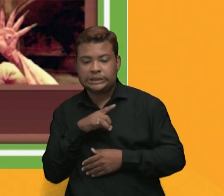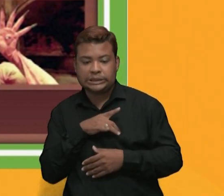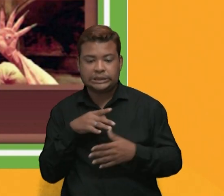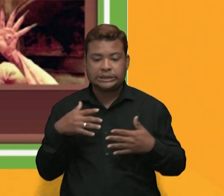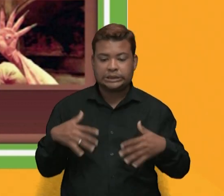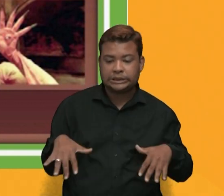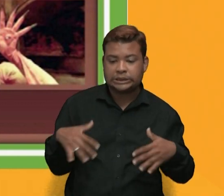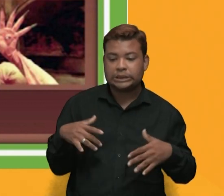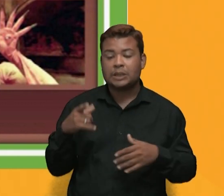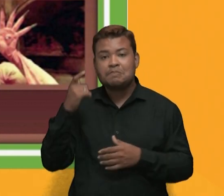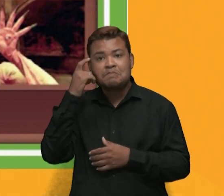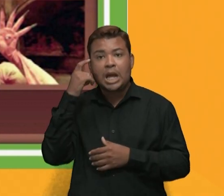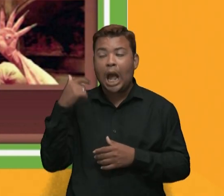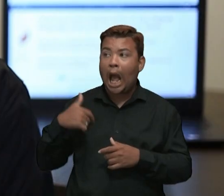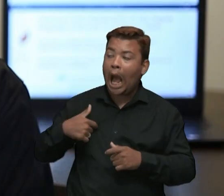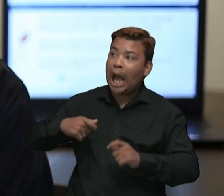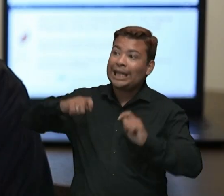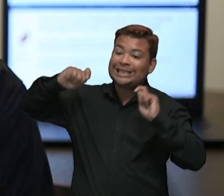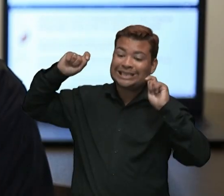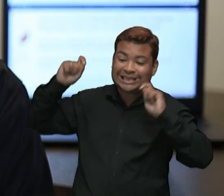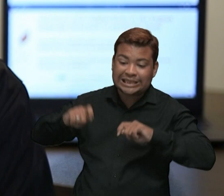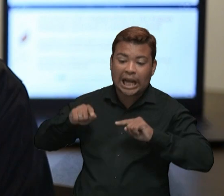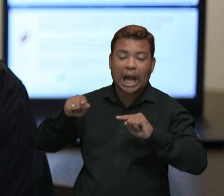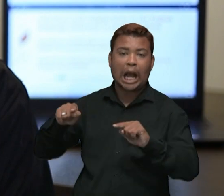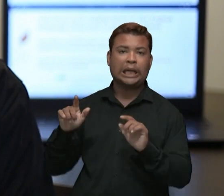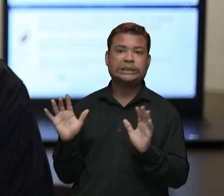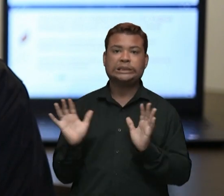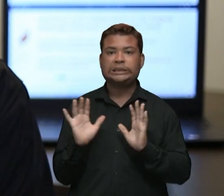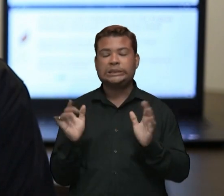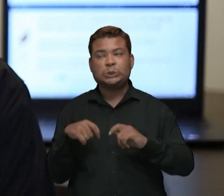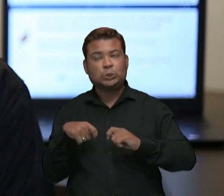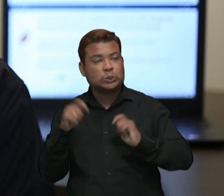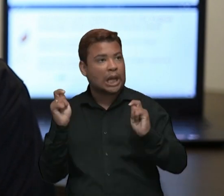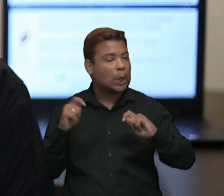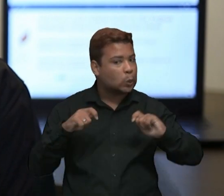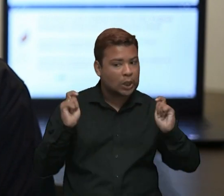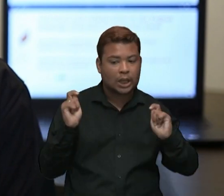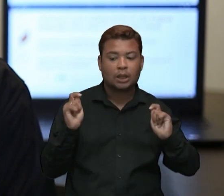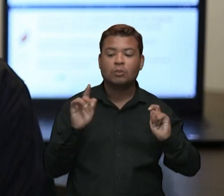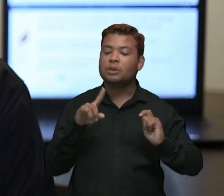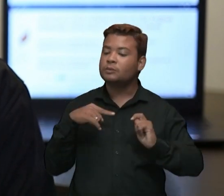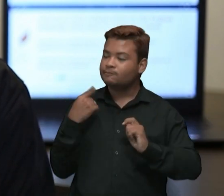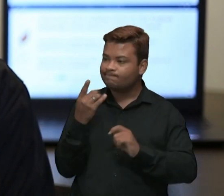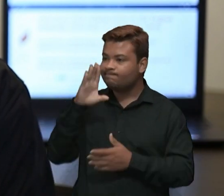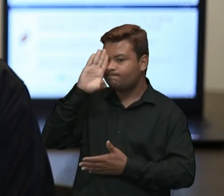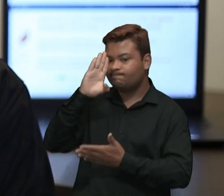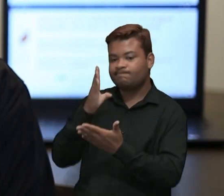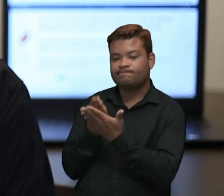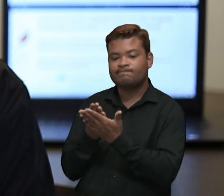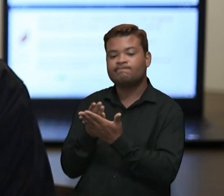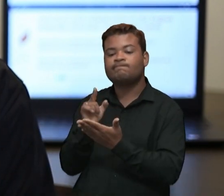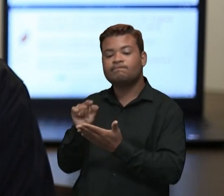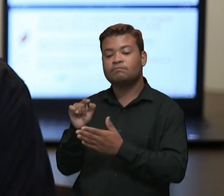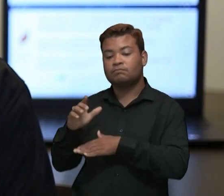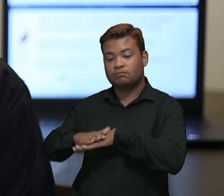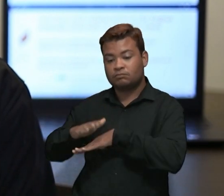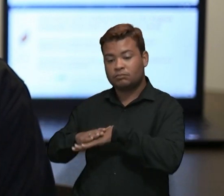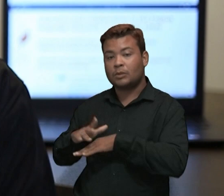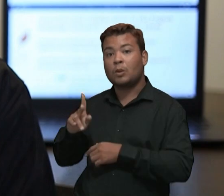se achavam competentes para realizar esse trabalho, mas a gente acredita, né, que um